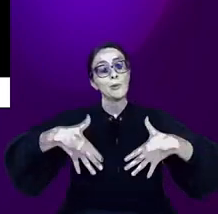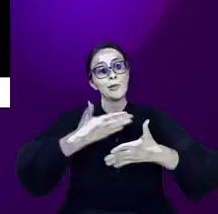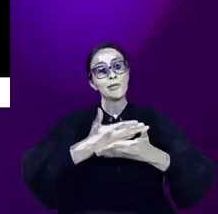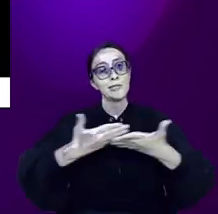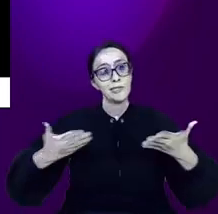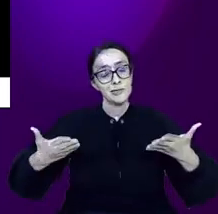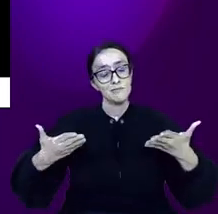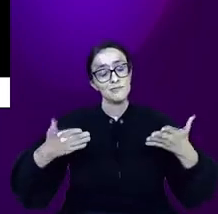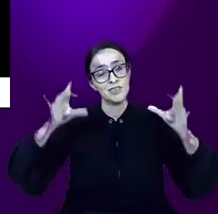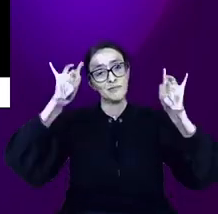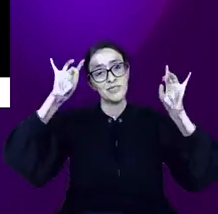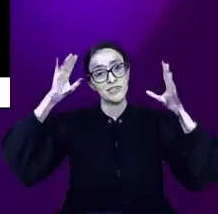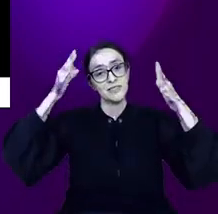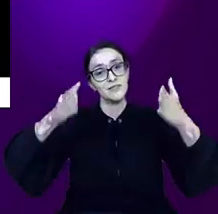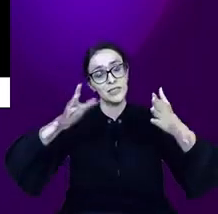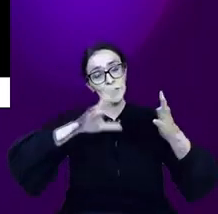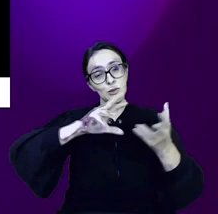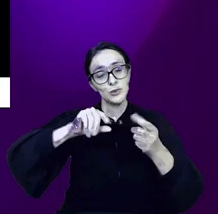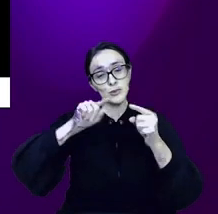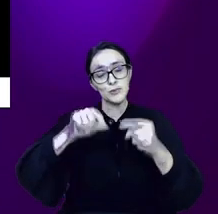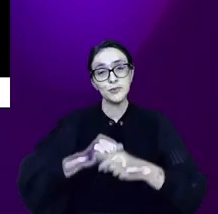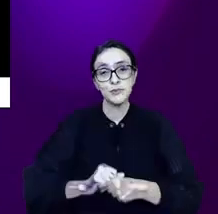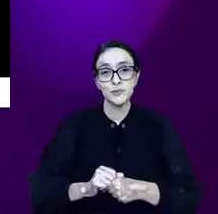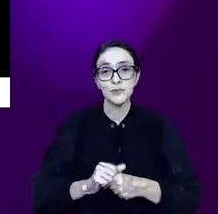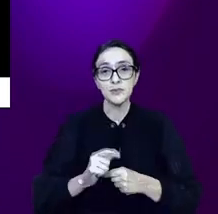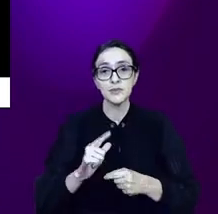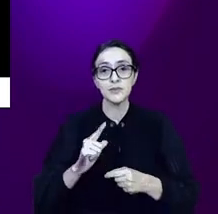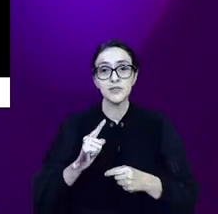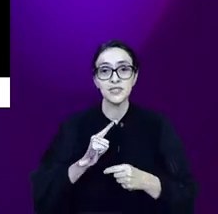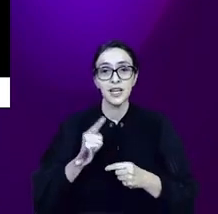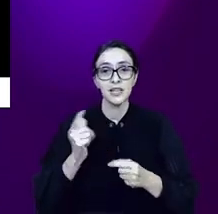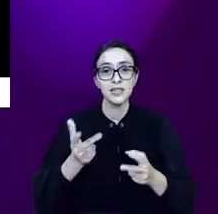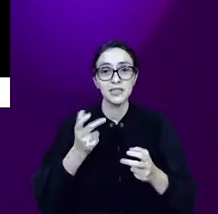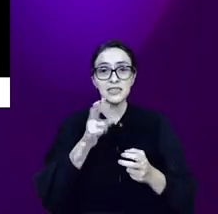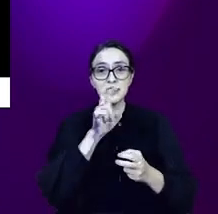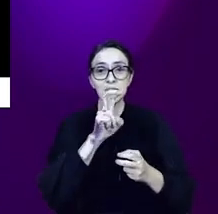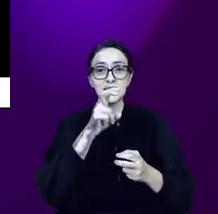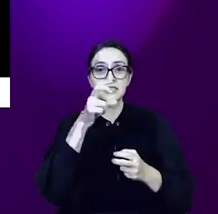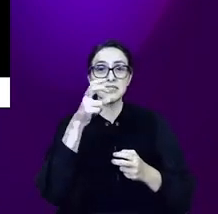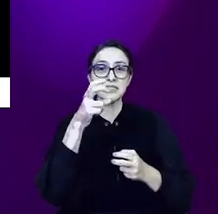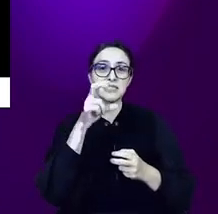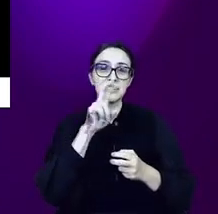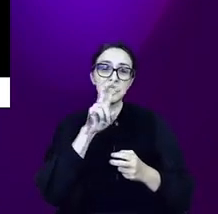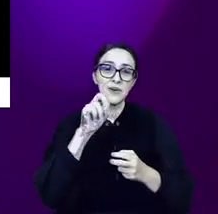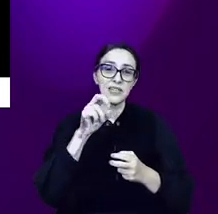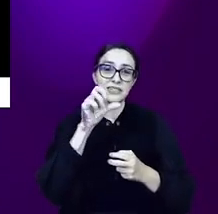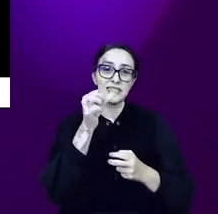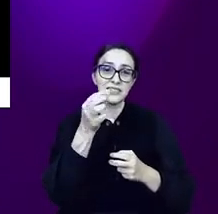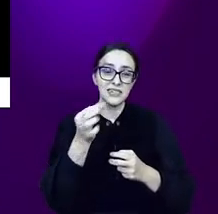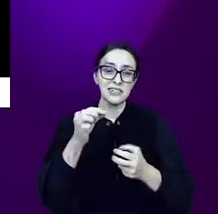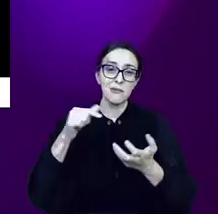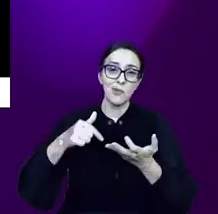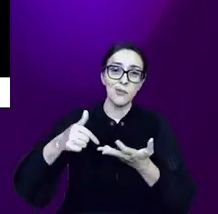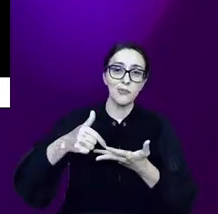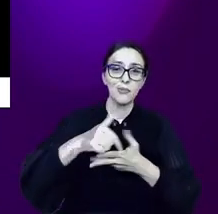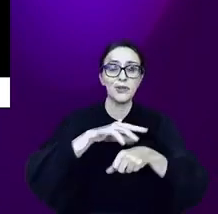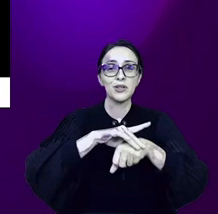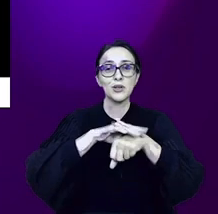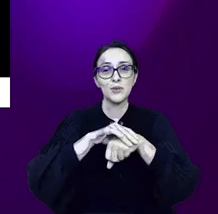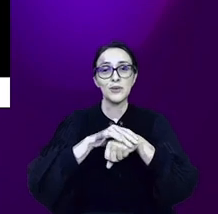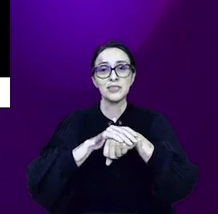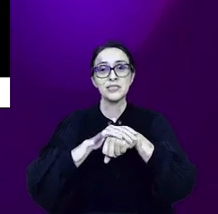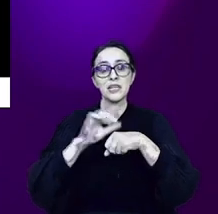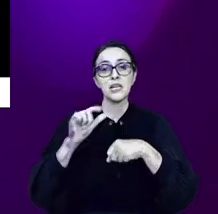desta especialidade como um todo. Então nós tivemos os anos 50 e 60 a relevância das doenças infecciosas, os